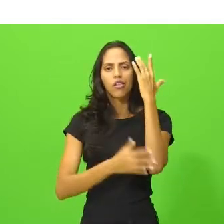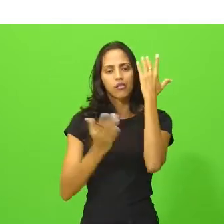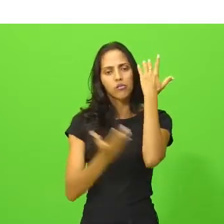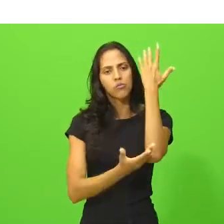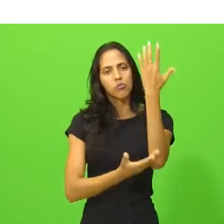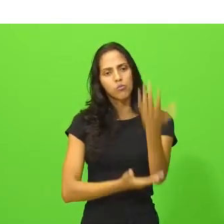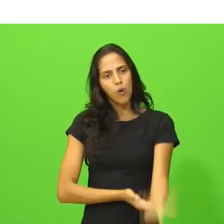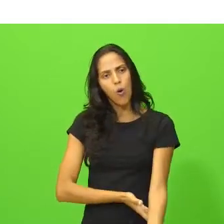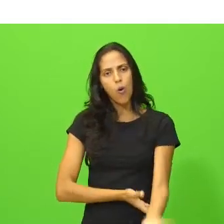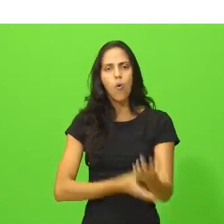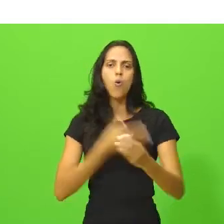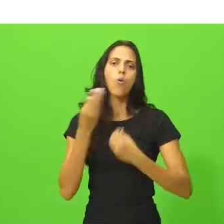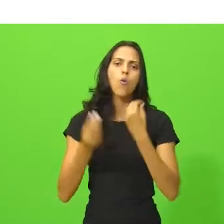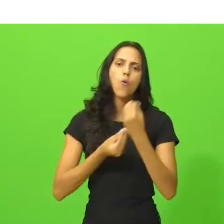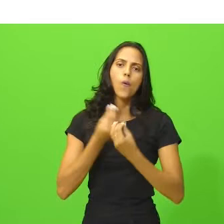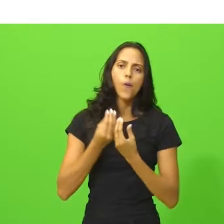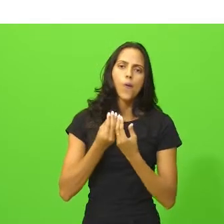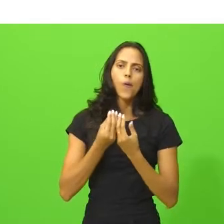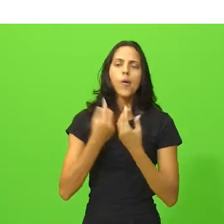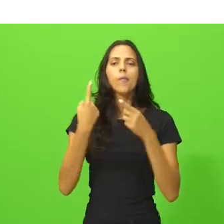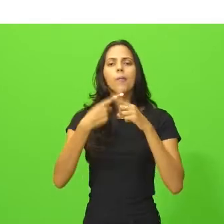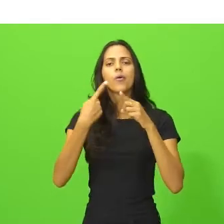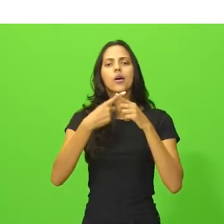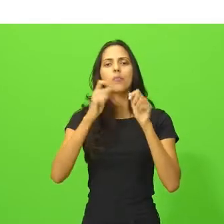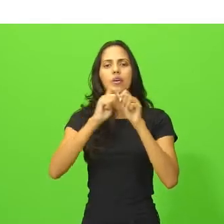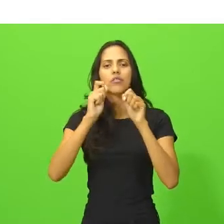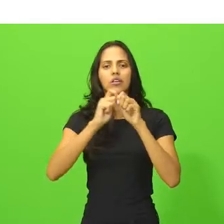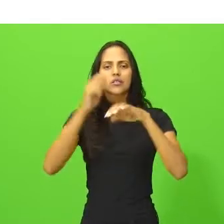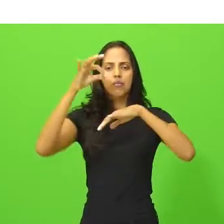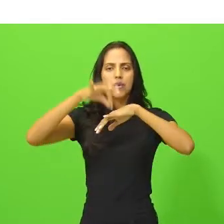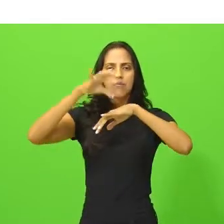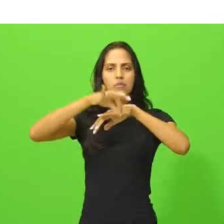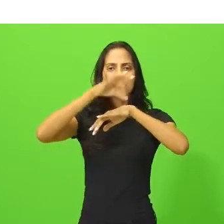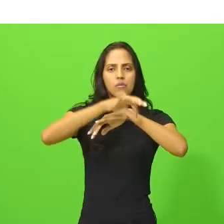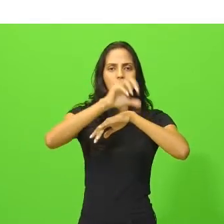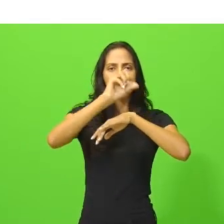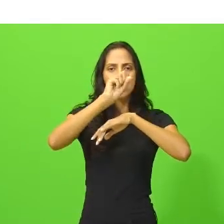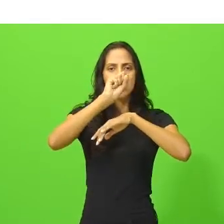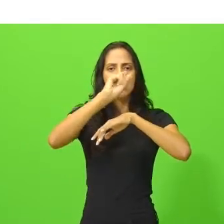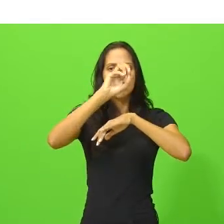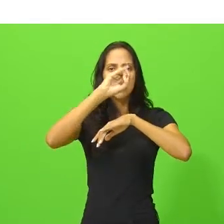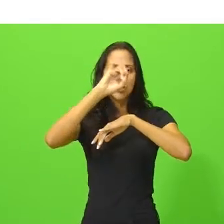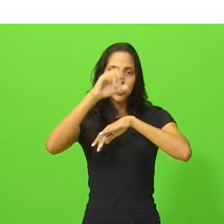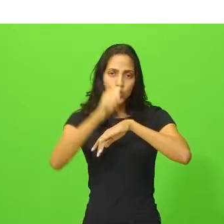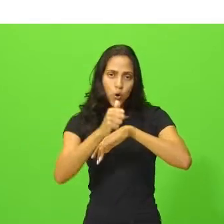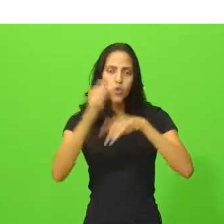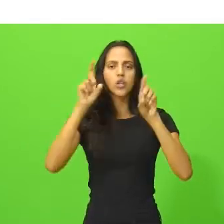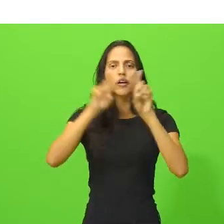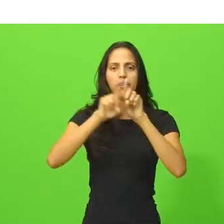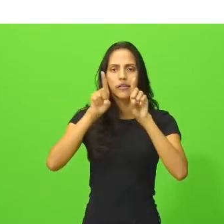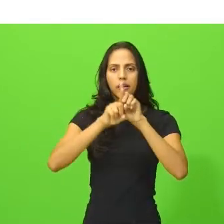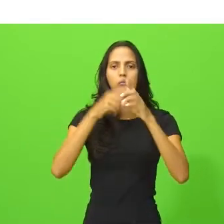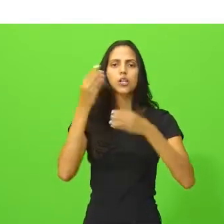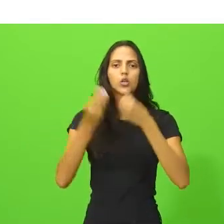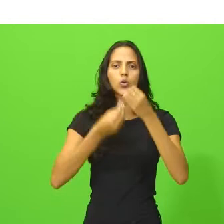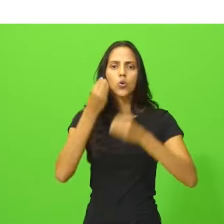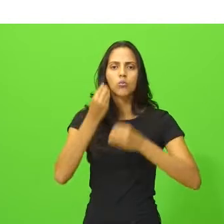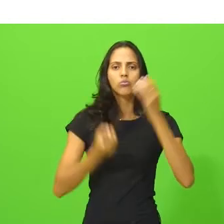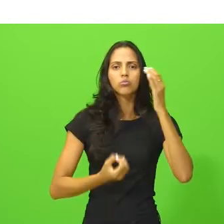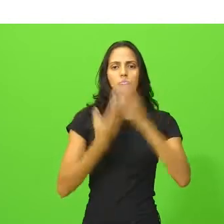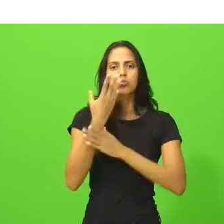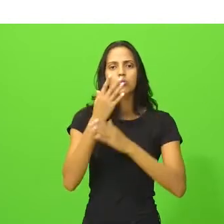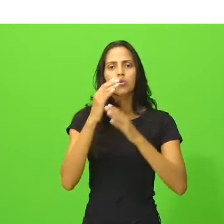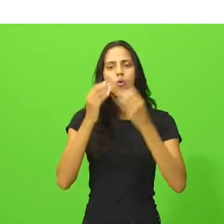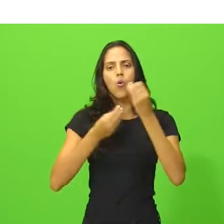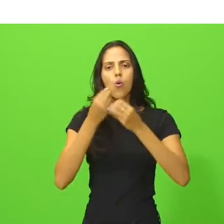da mata, derrubada da floresta para a produção de soja ou outros produtos vegetais, assim como para a criação do